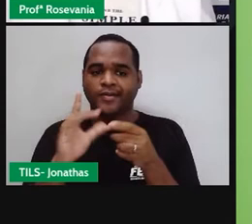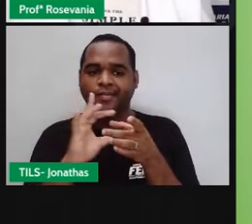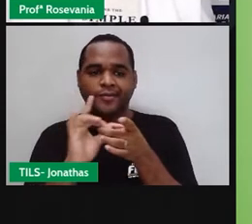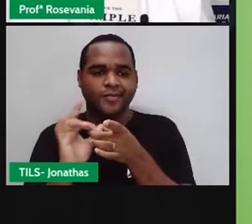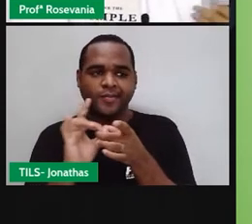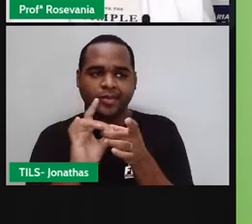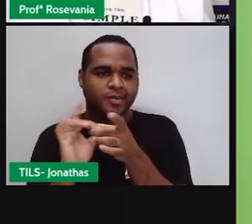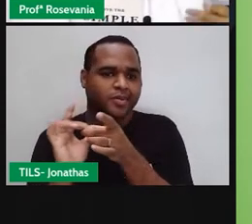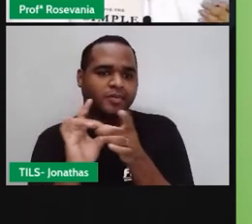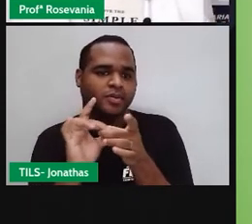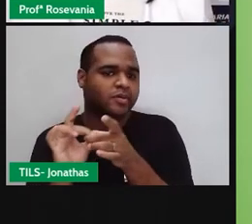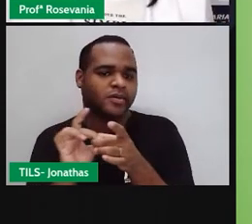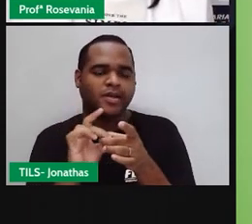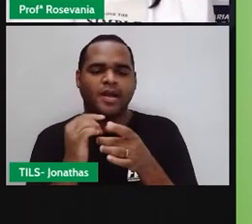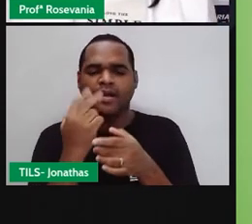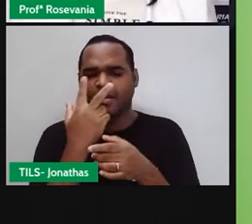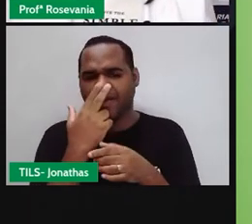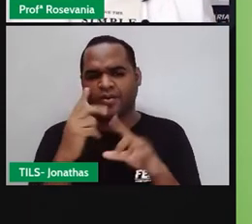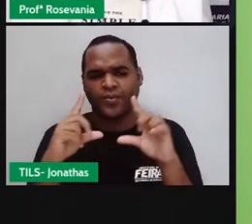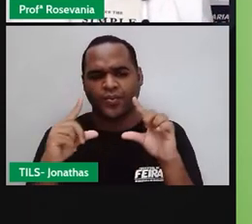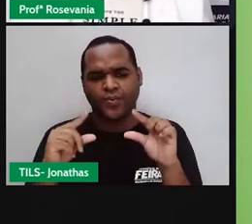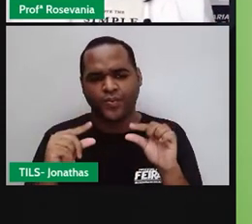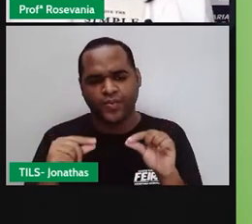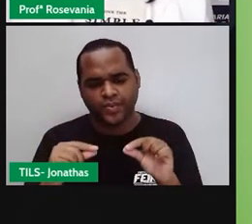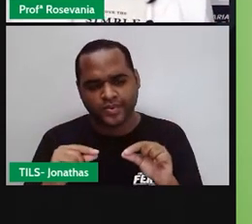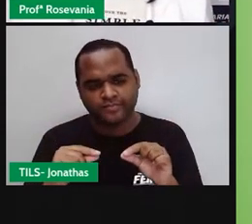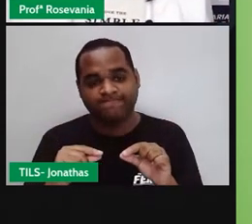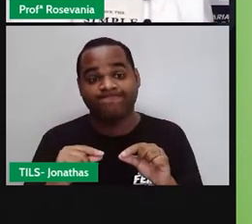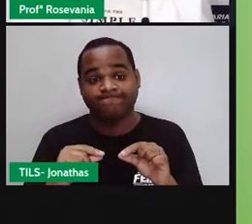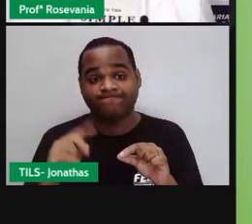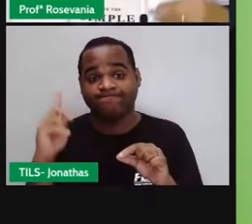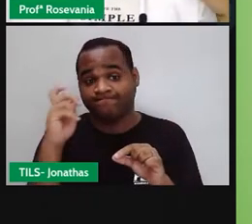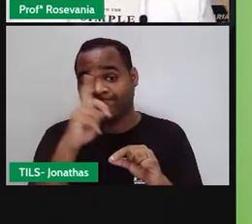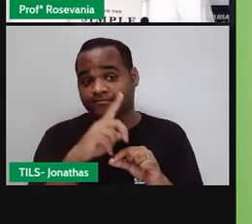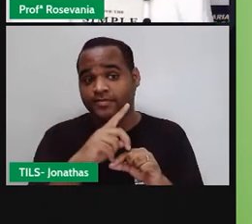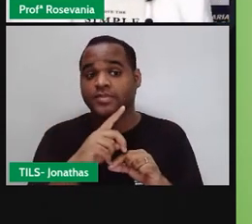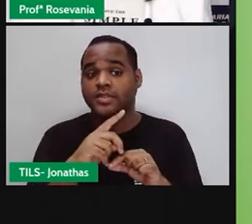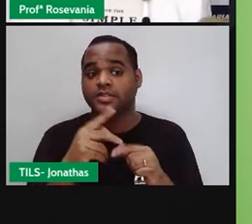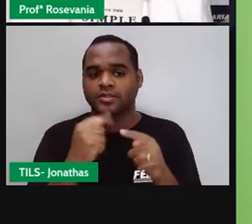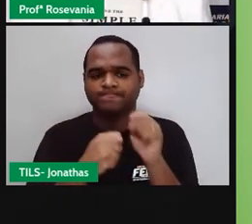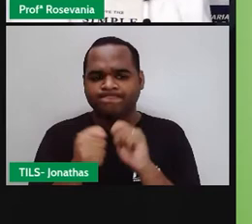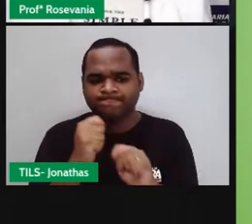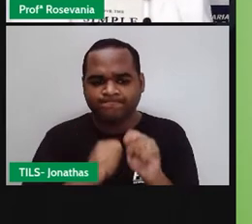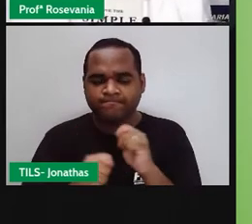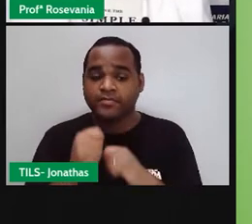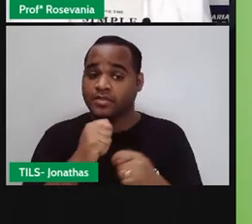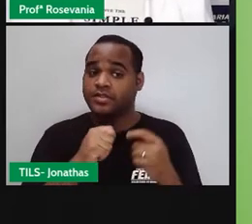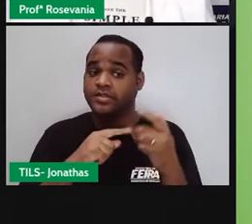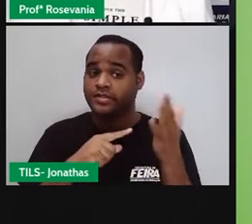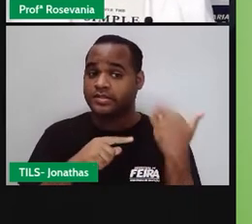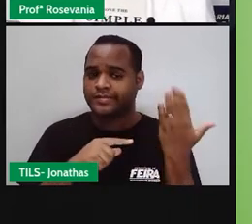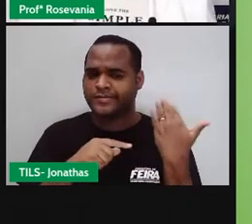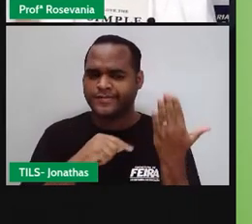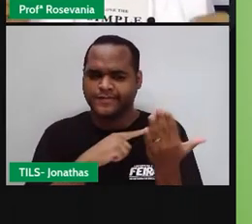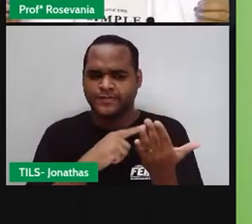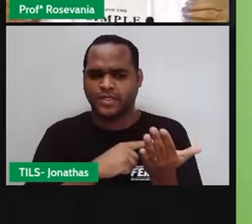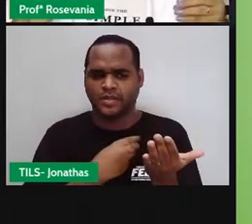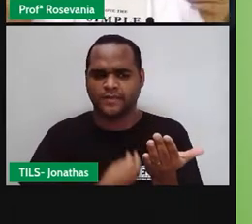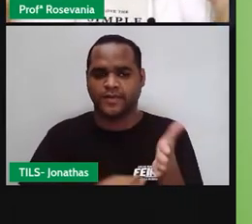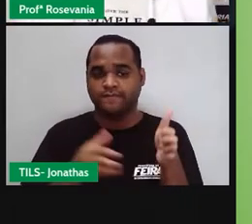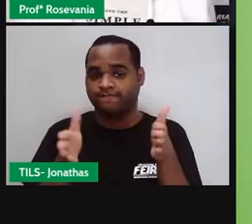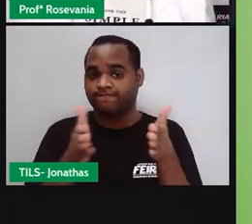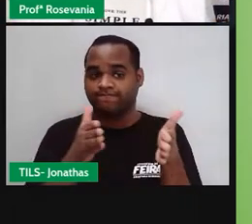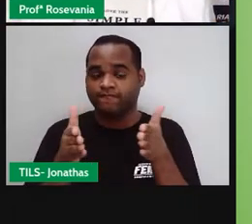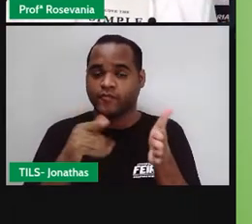começaram a passar por uma crise econômica, porque lembra que eu falei para vocês, a gente ainda estava nesse período, né? Porque